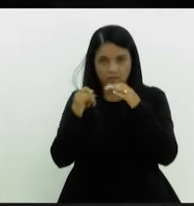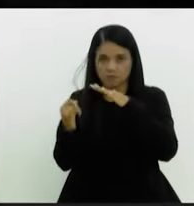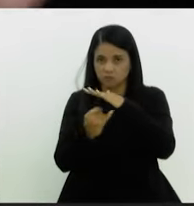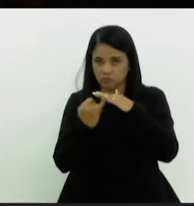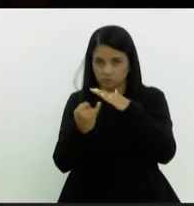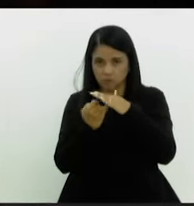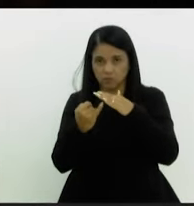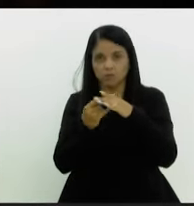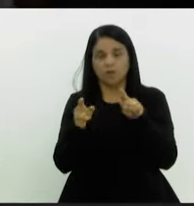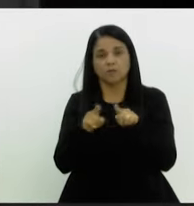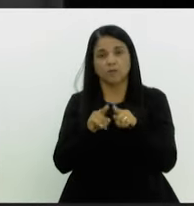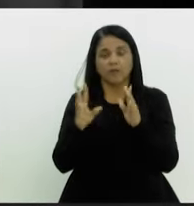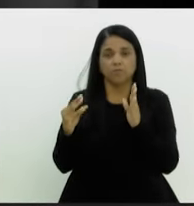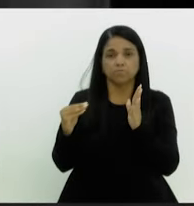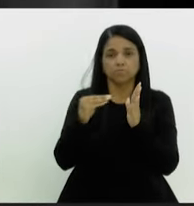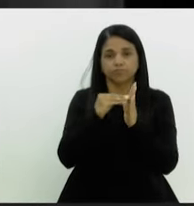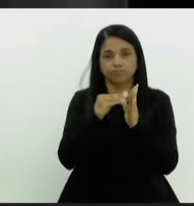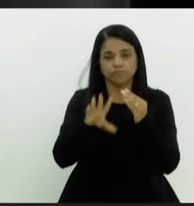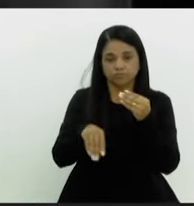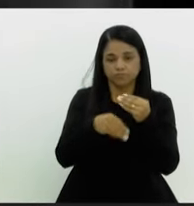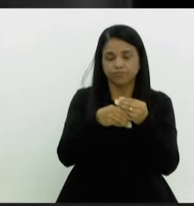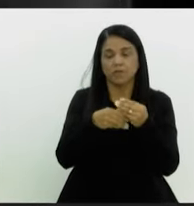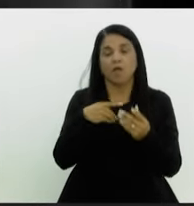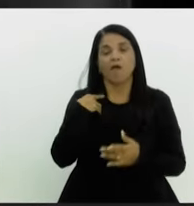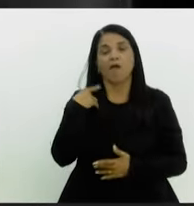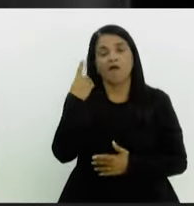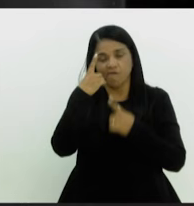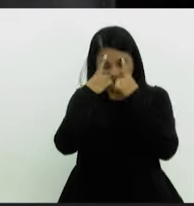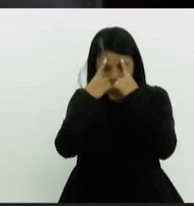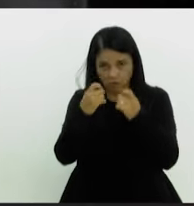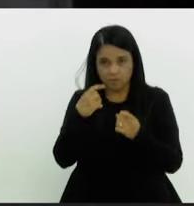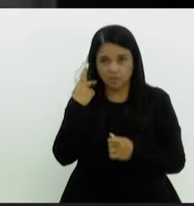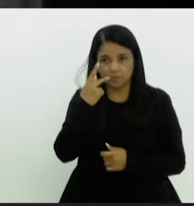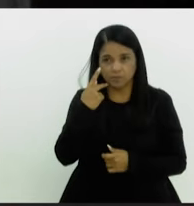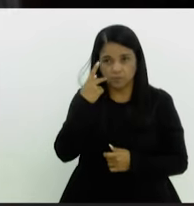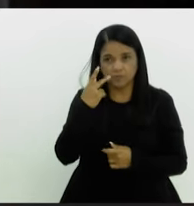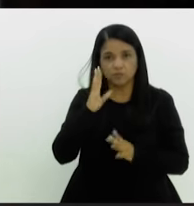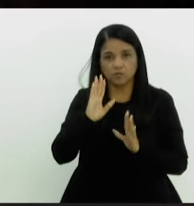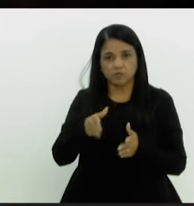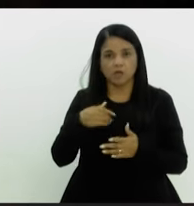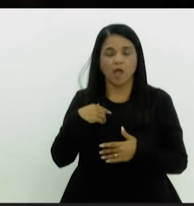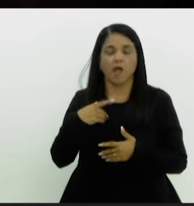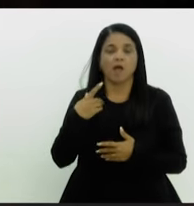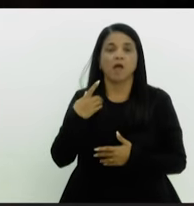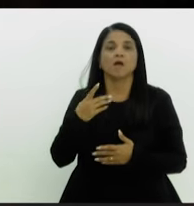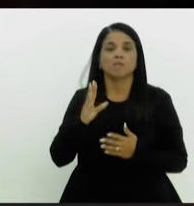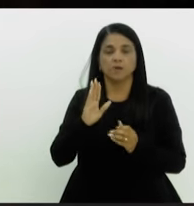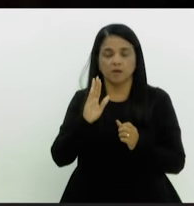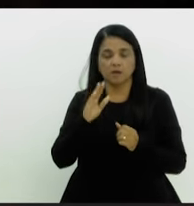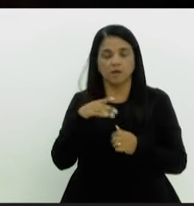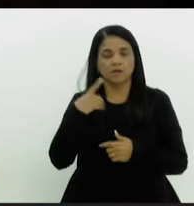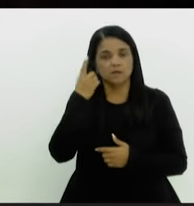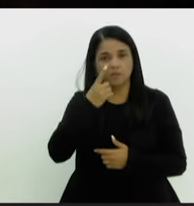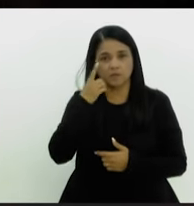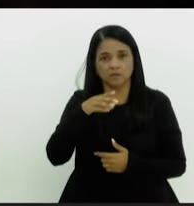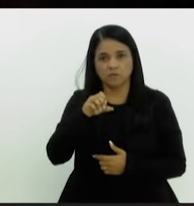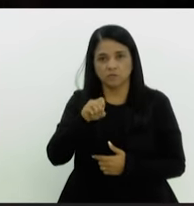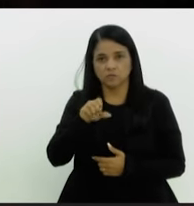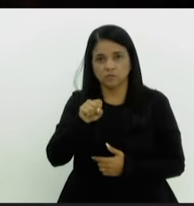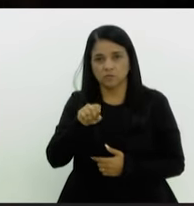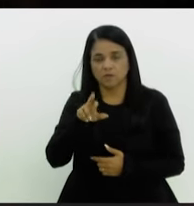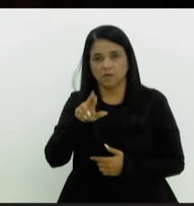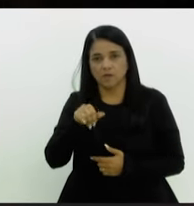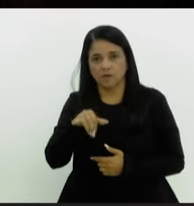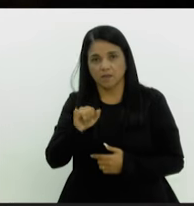gente pode colocar a violência política que a deputada sor acabou de fazer o recorte a gente vai avançar nesse